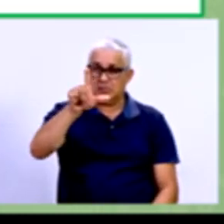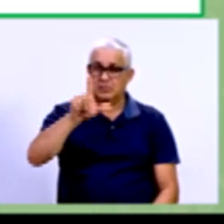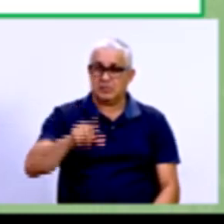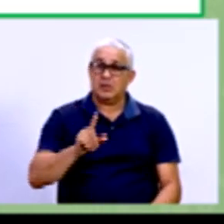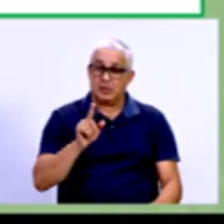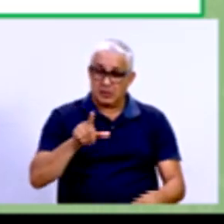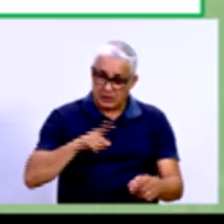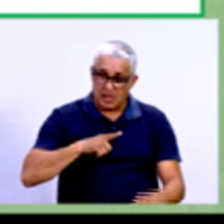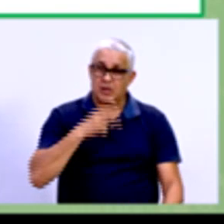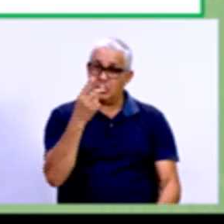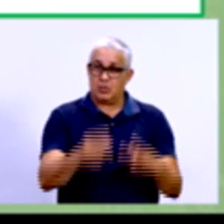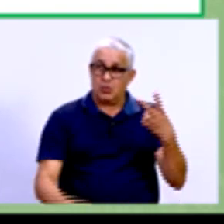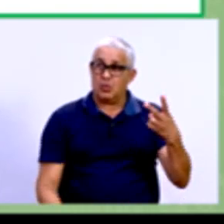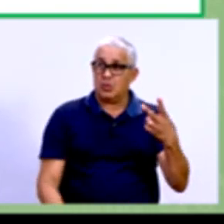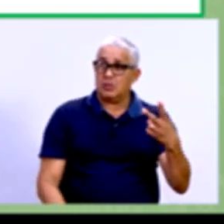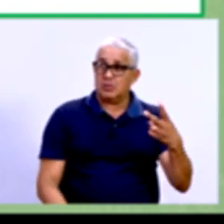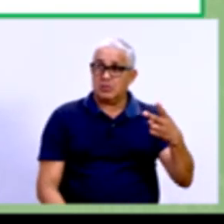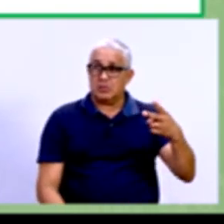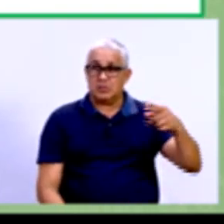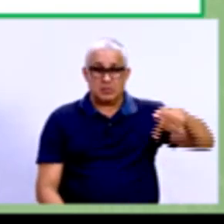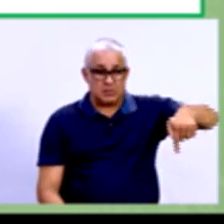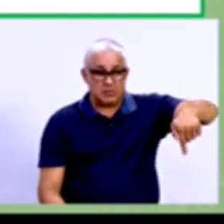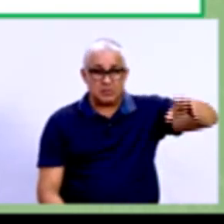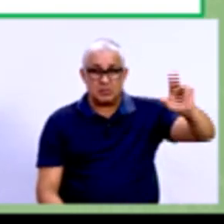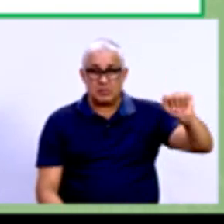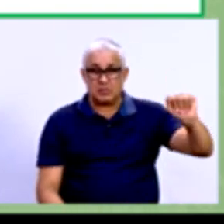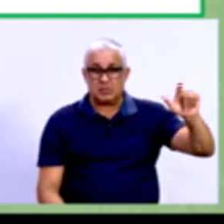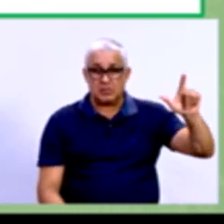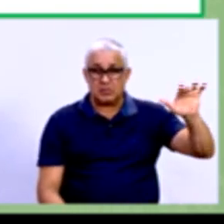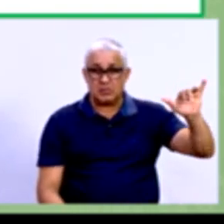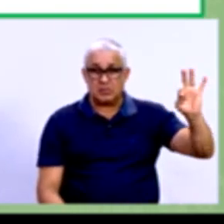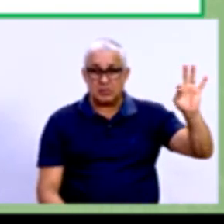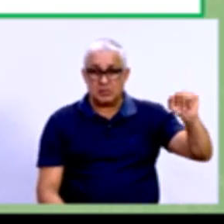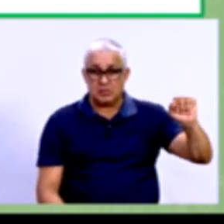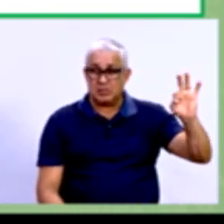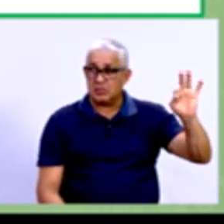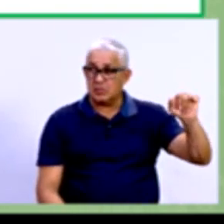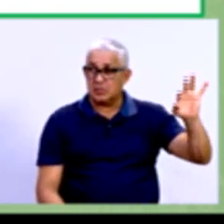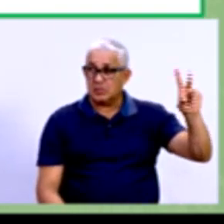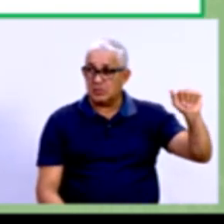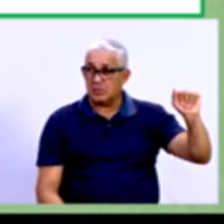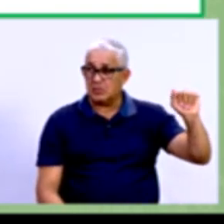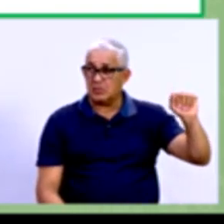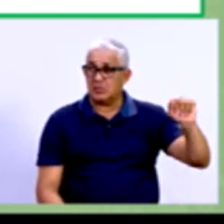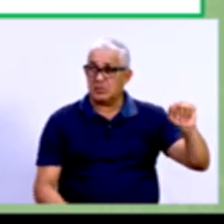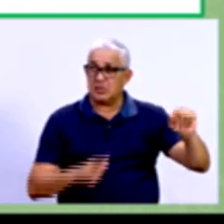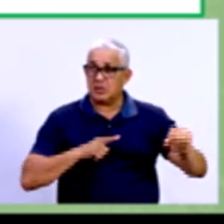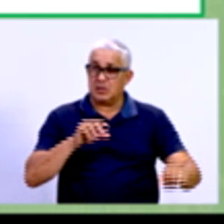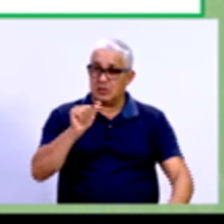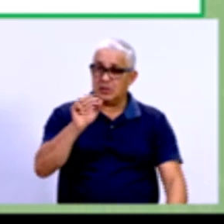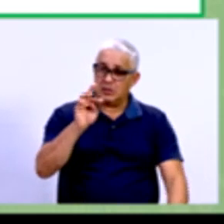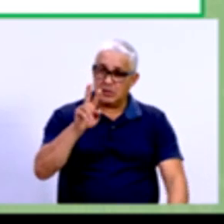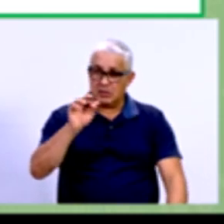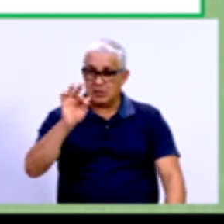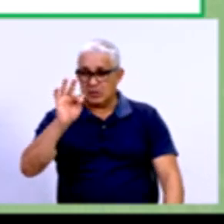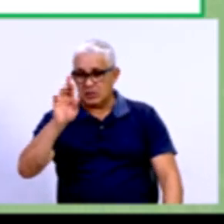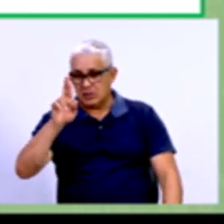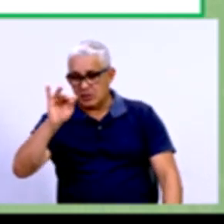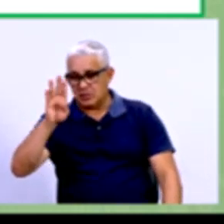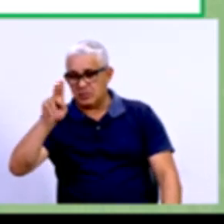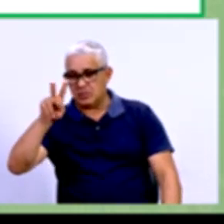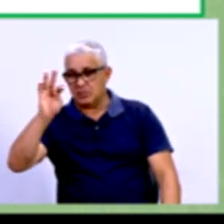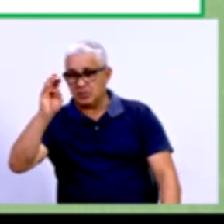que não são numéricas. Seus valores representam atributos ou quantidades, né? Então, daí tem a